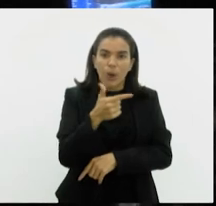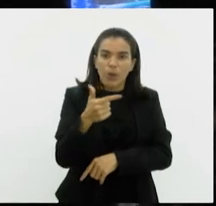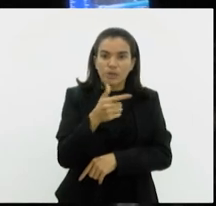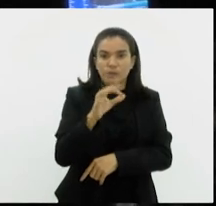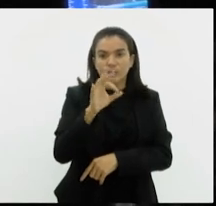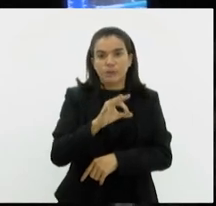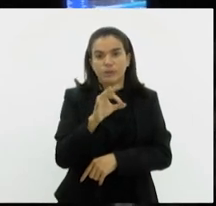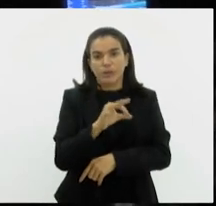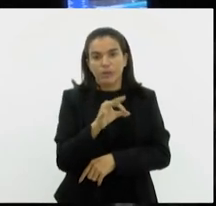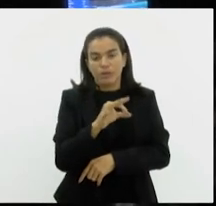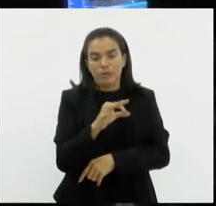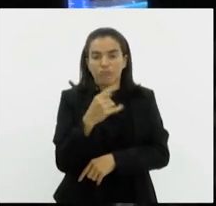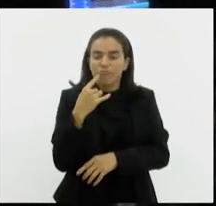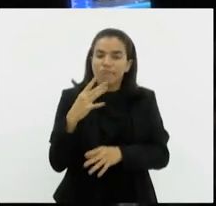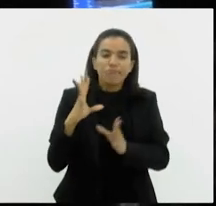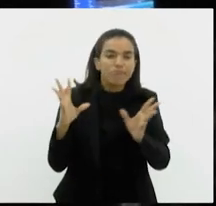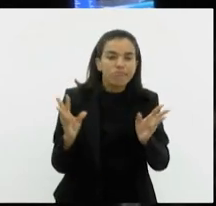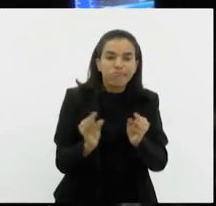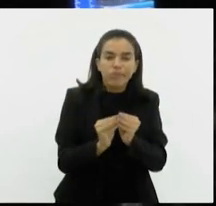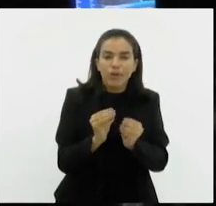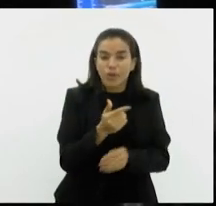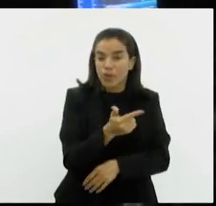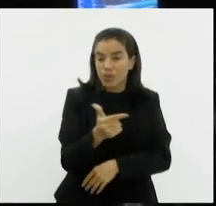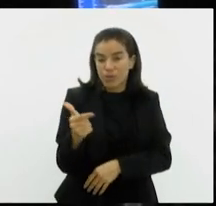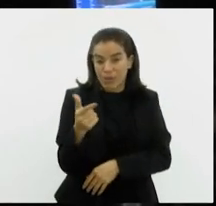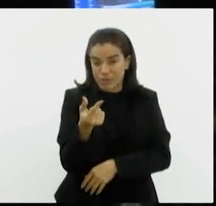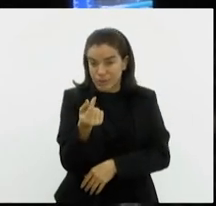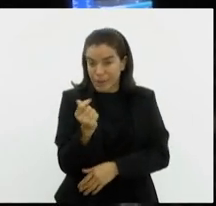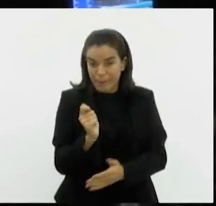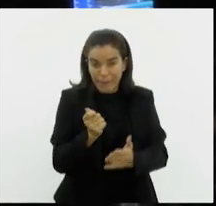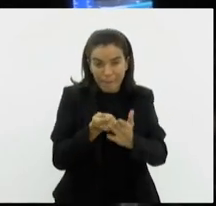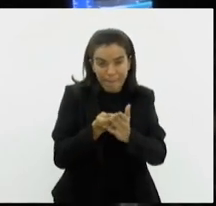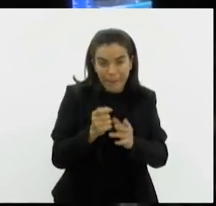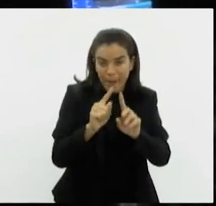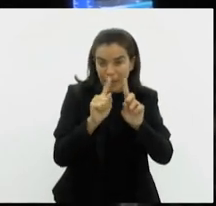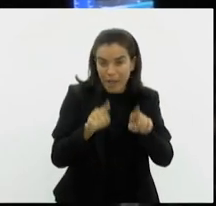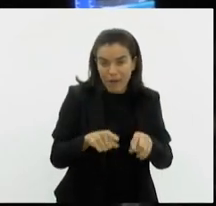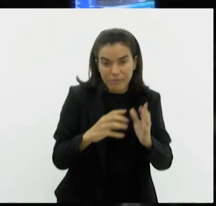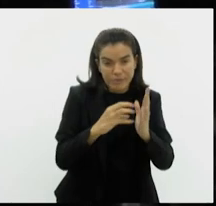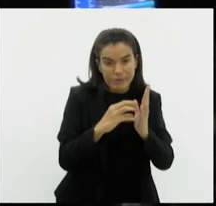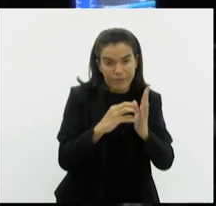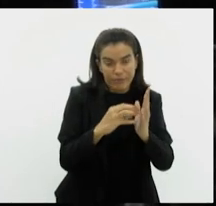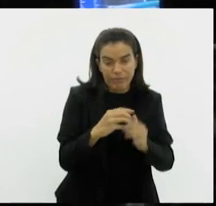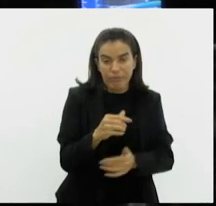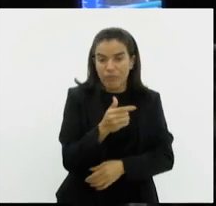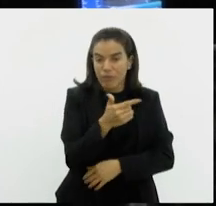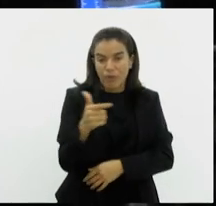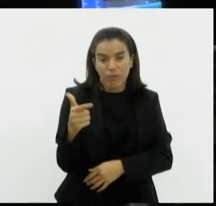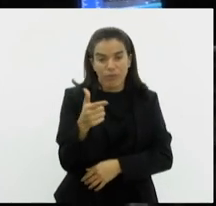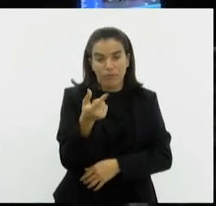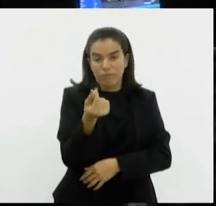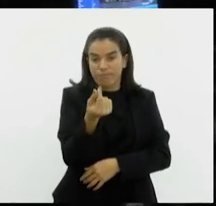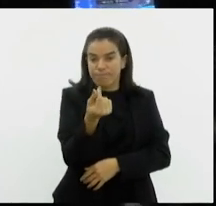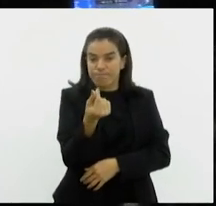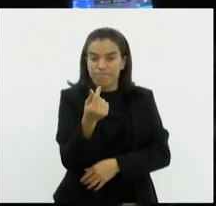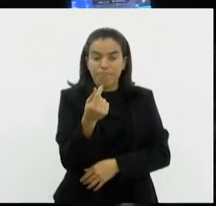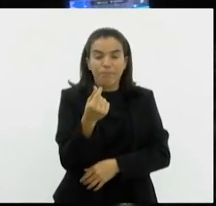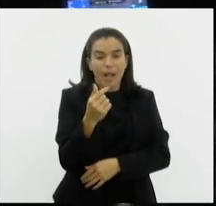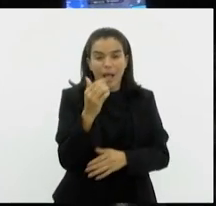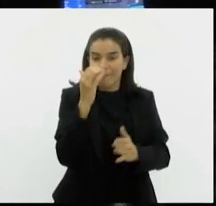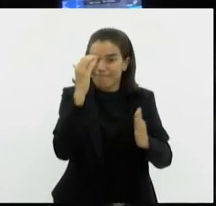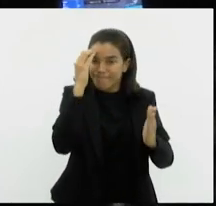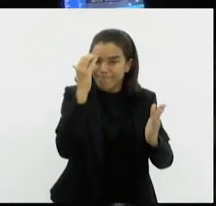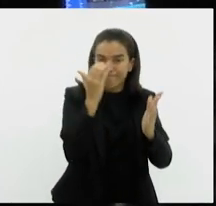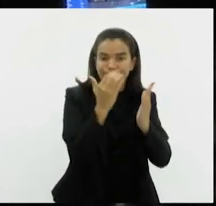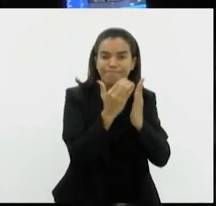em comissão Resumindo só não tem dinheiro para pagar o servidor só não tem dinheiro para cumprir